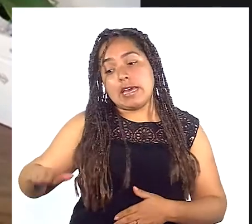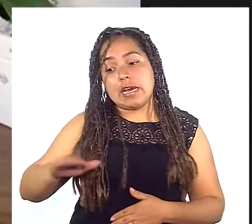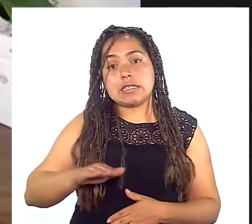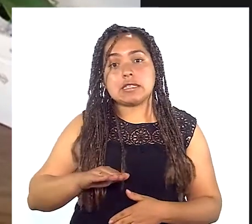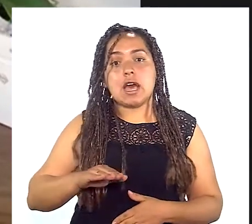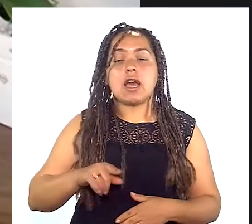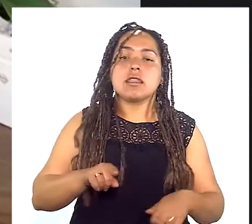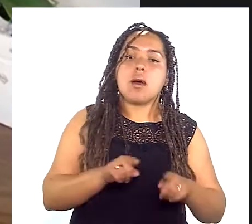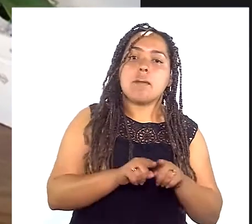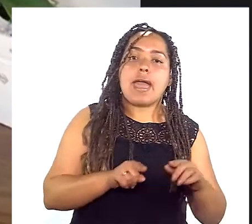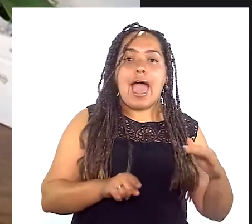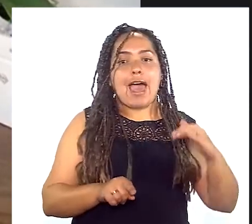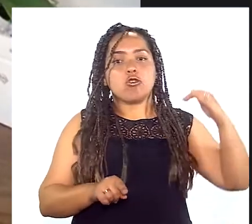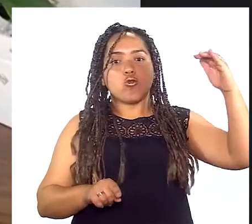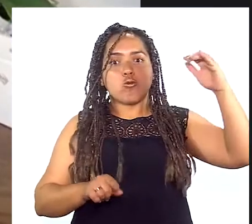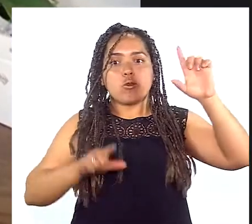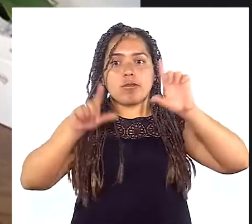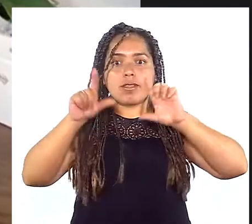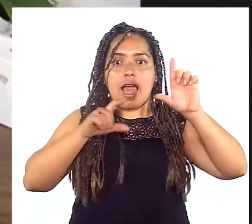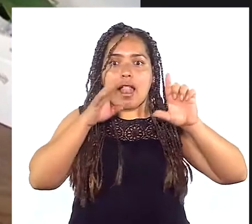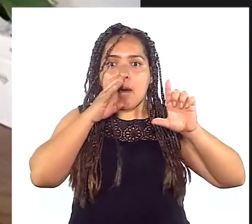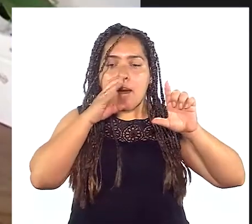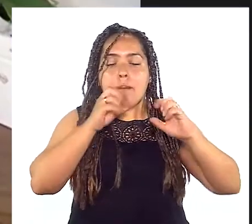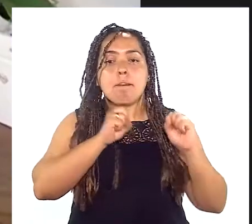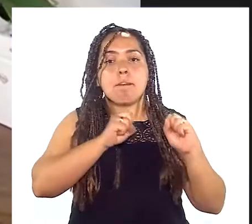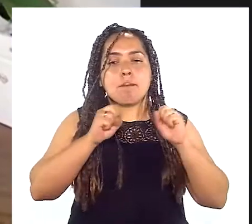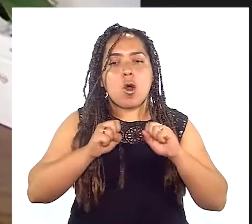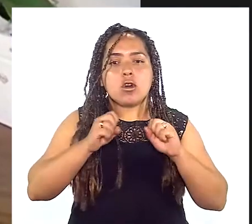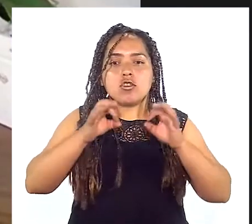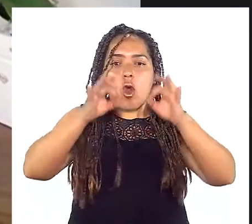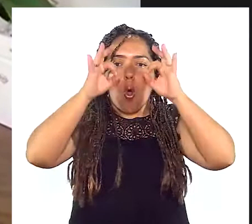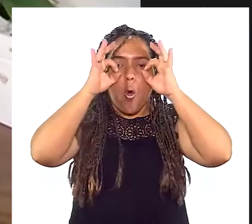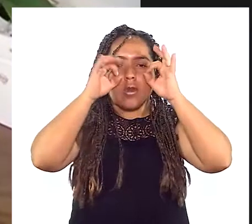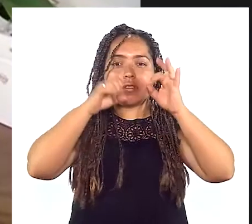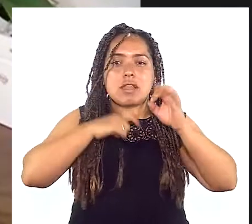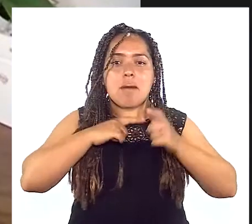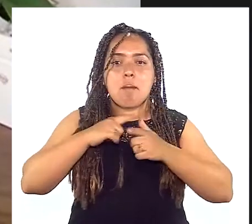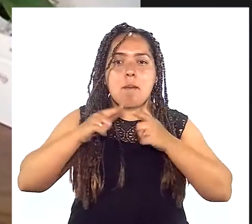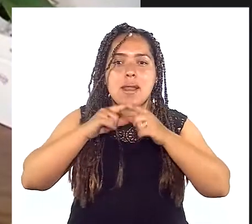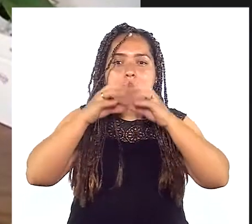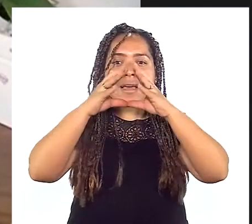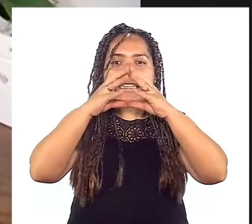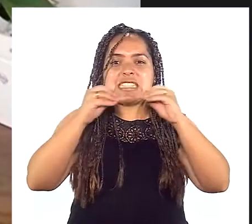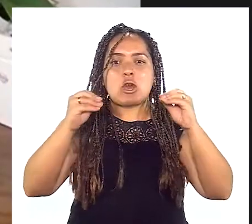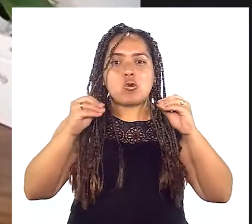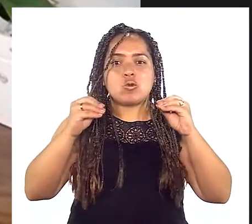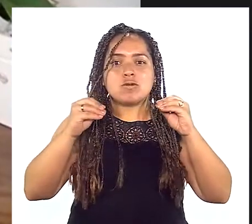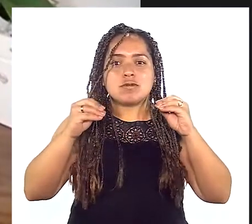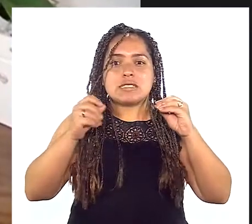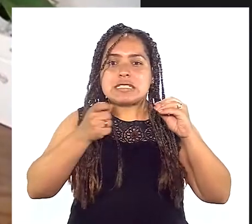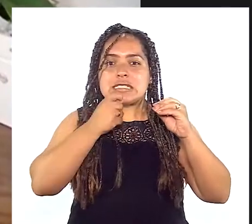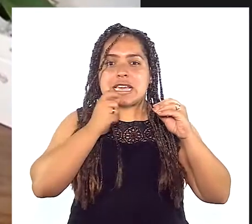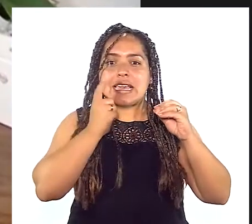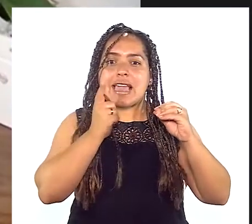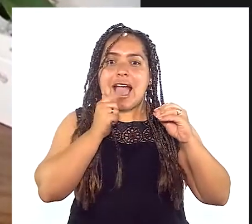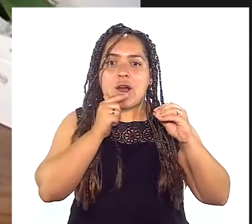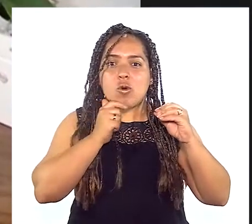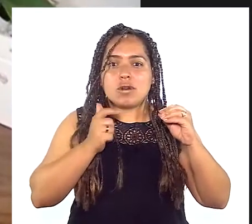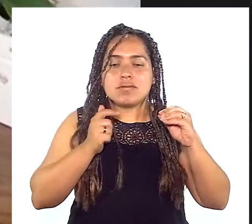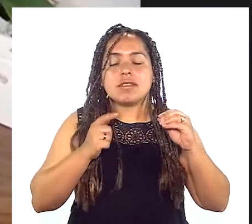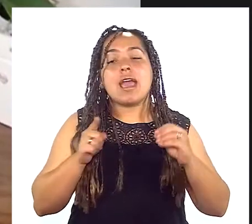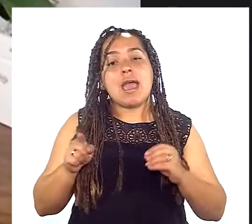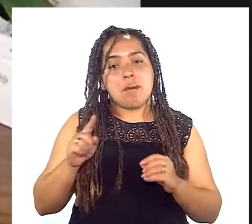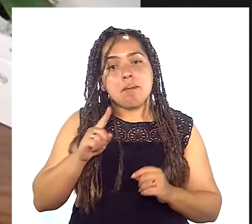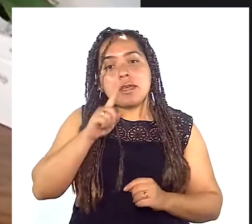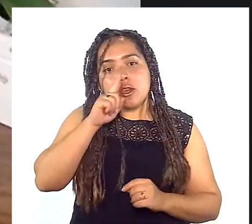adultos, podem ter olho seco. Então, fica com aquela irritação ocular, com coceira e vermelhidão. Então, é muito importante, sim, ter um limite. Mas a gente